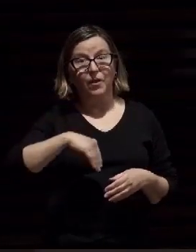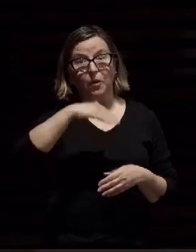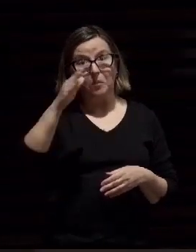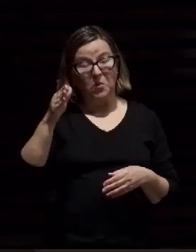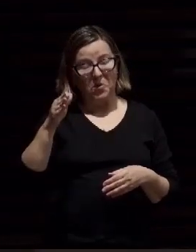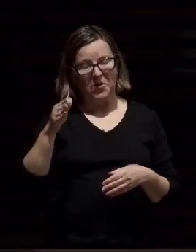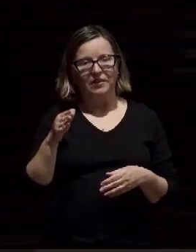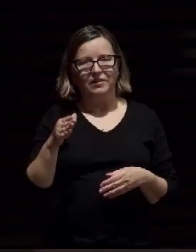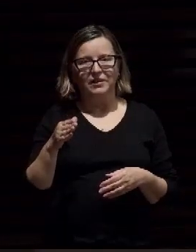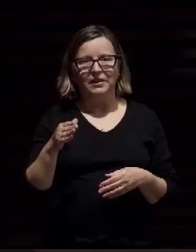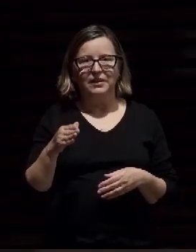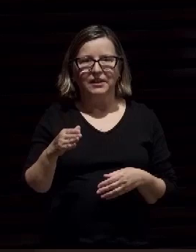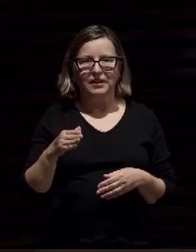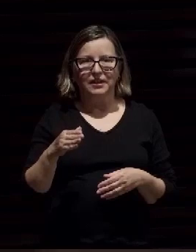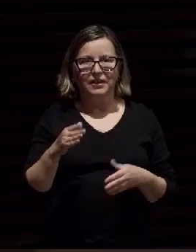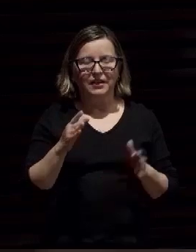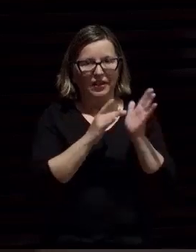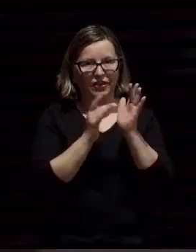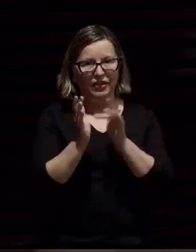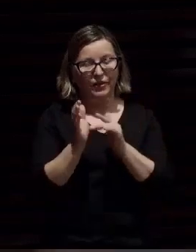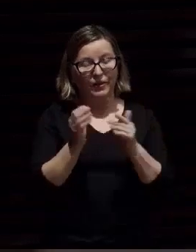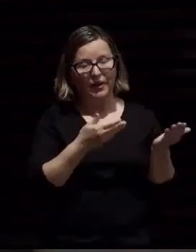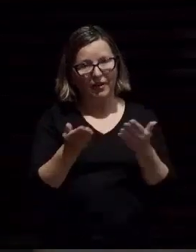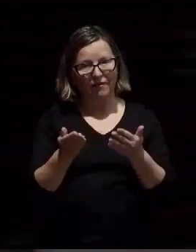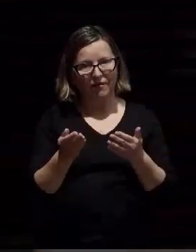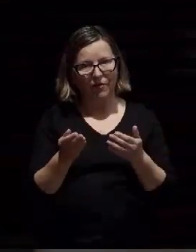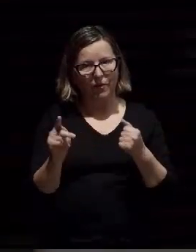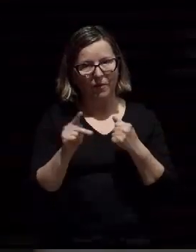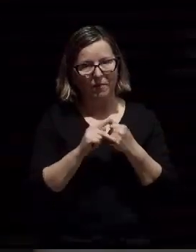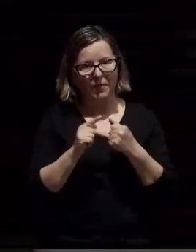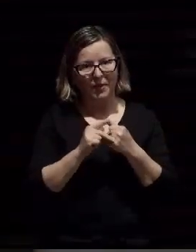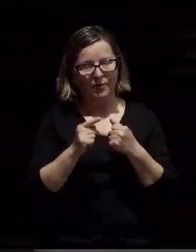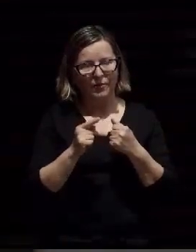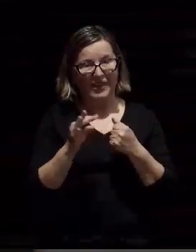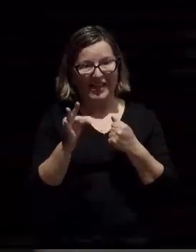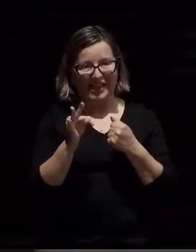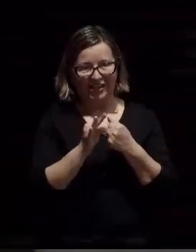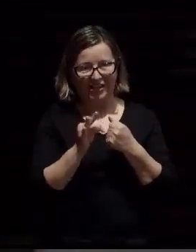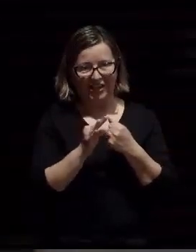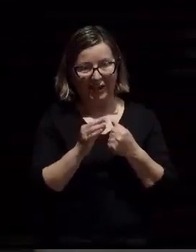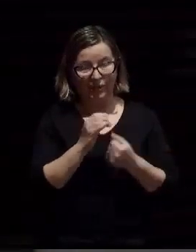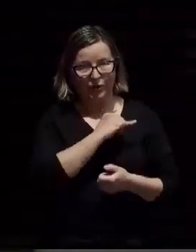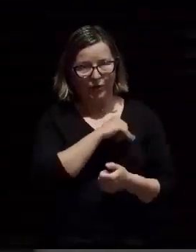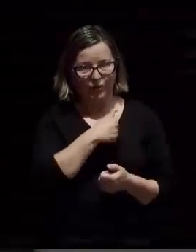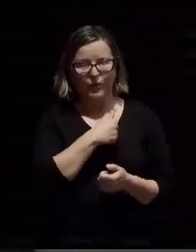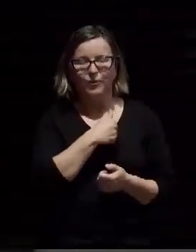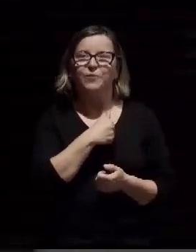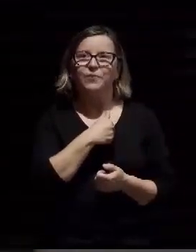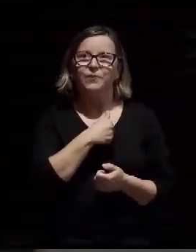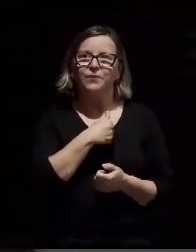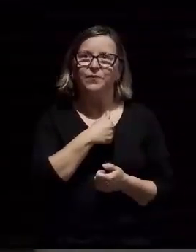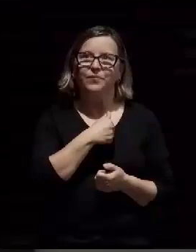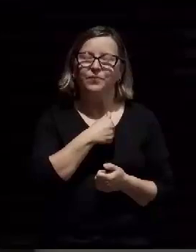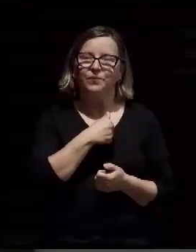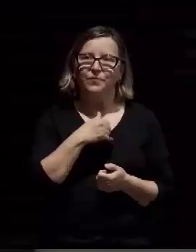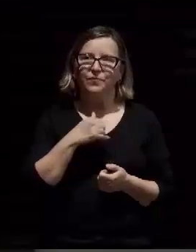havia levado Pedro, Tiago e João, e lá ele teve